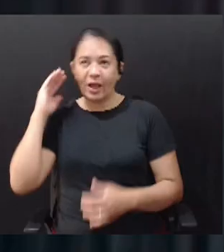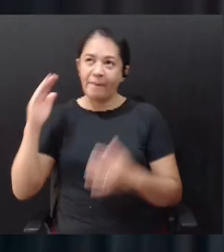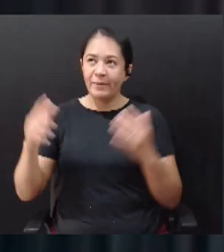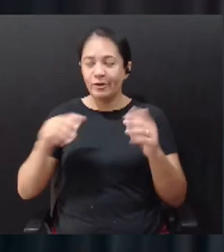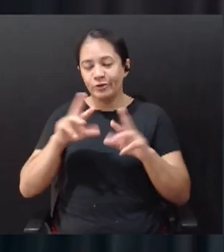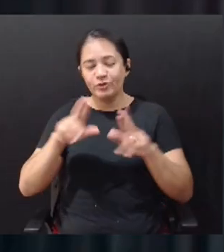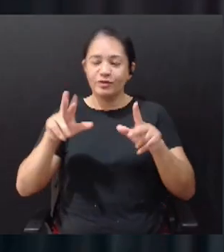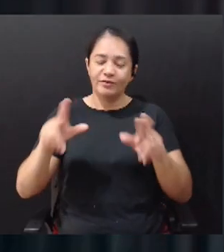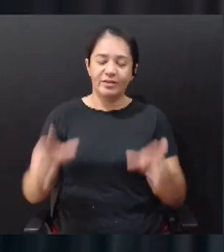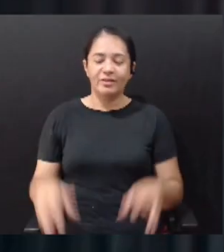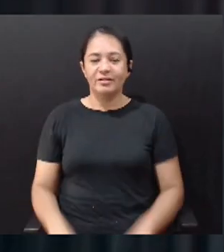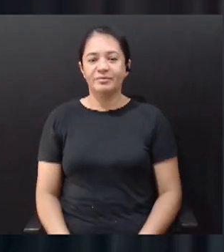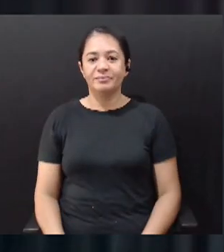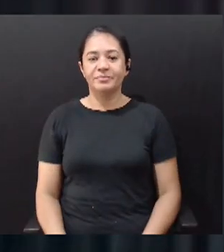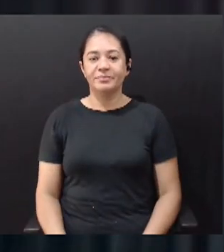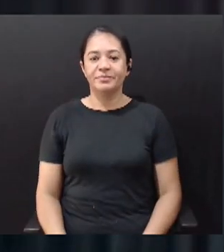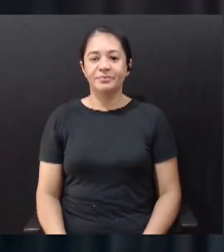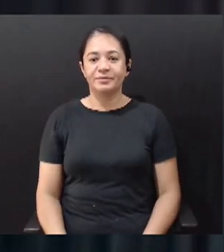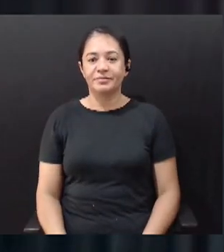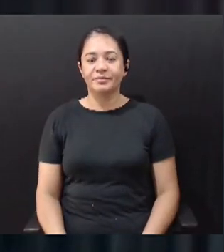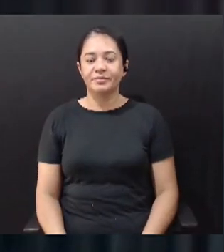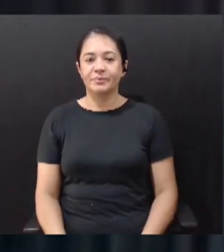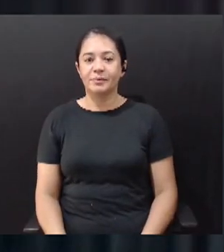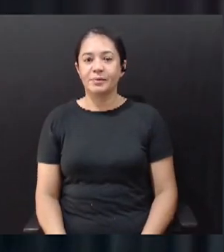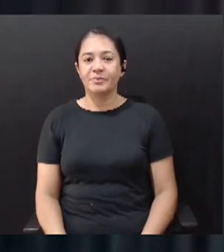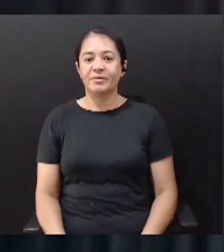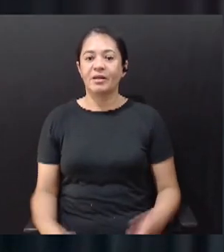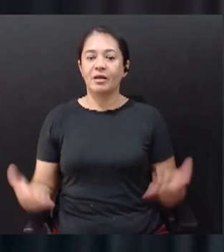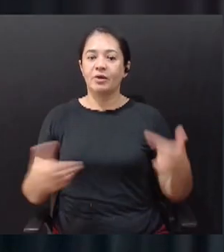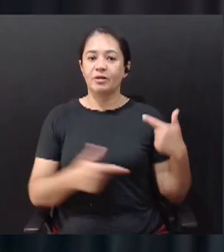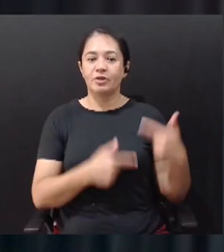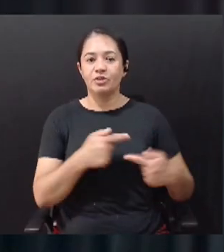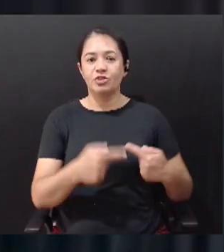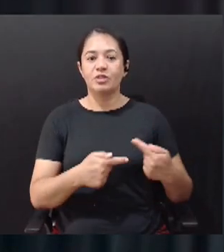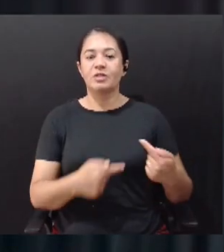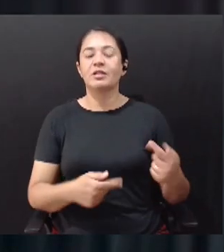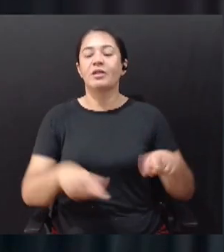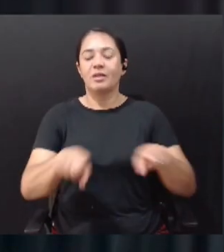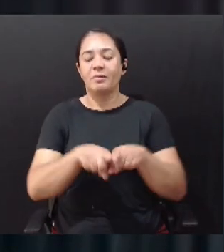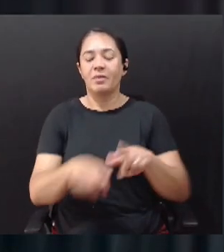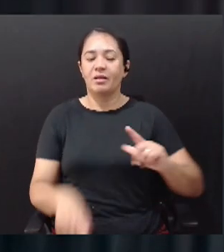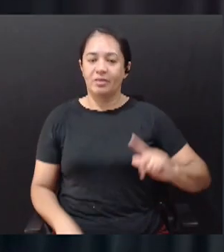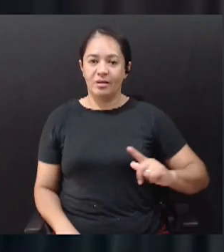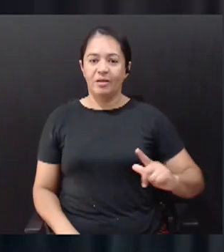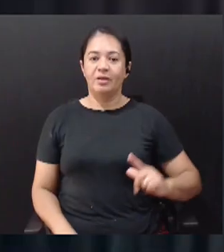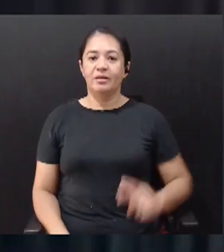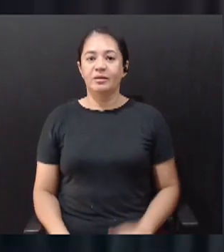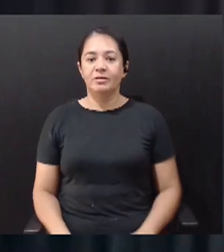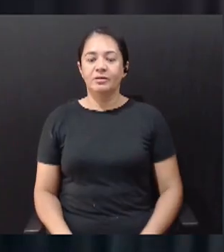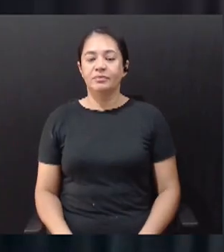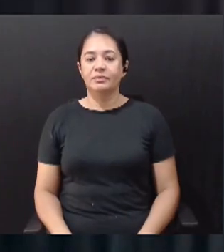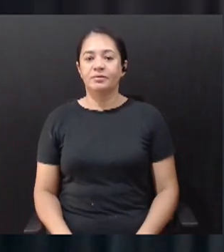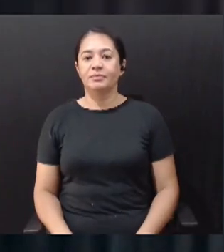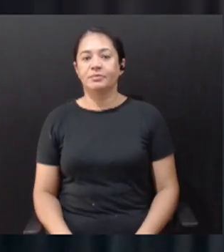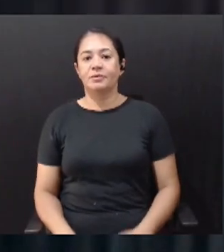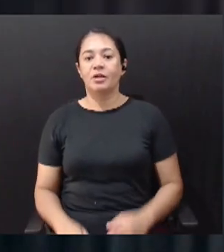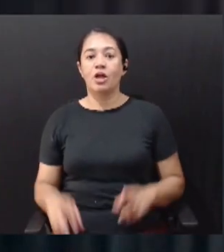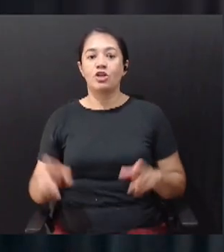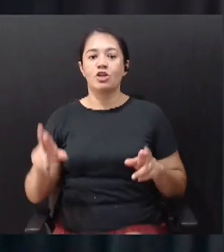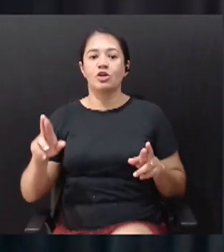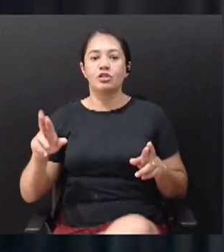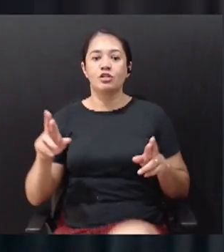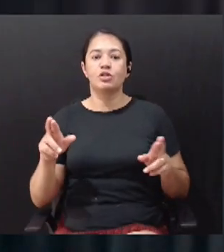Então eu acho que até nessas gerações mais novas tem também essa questão, é diferente, claro, eu acho que o significado